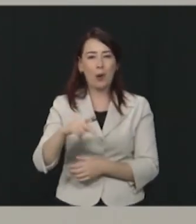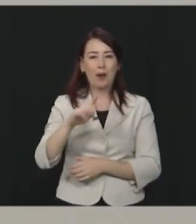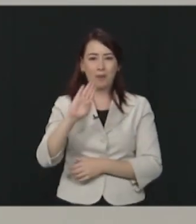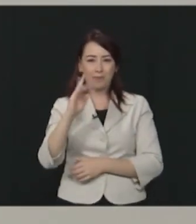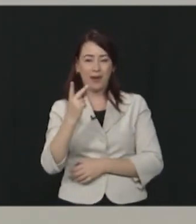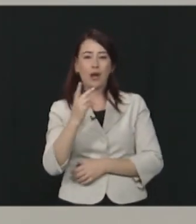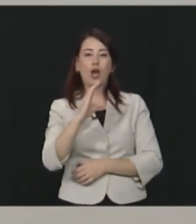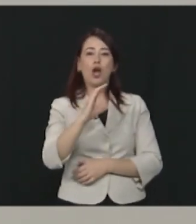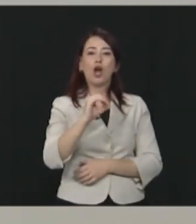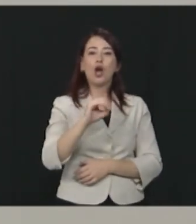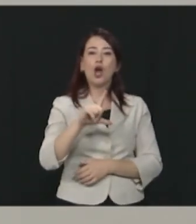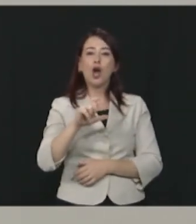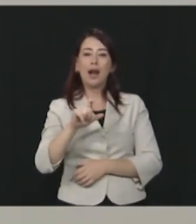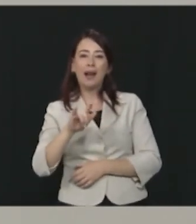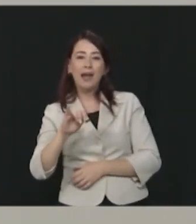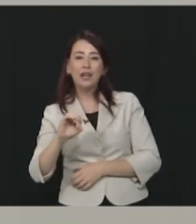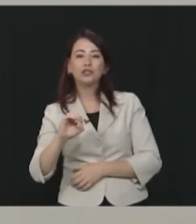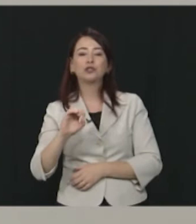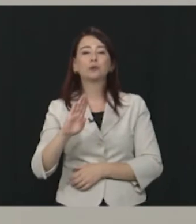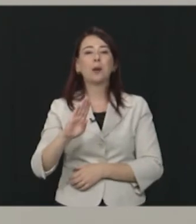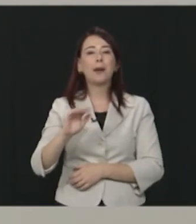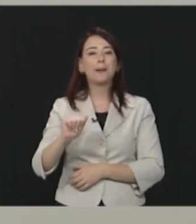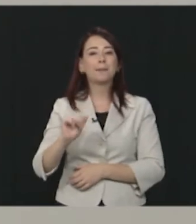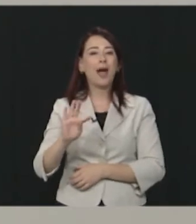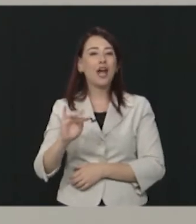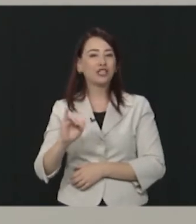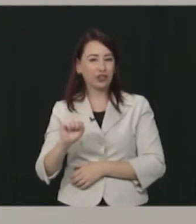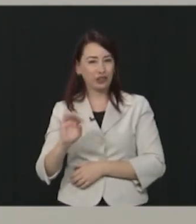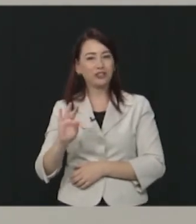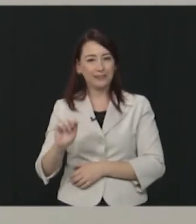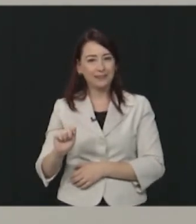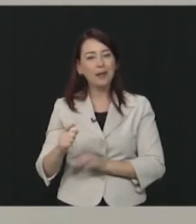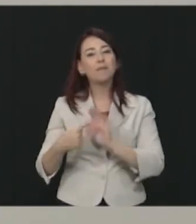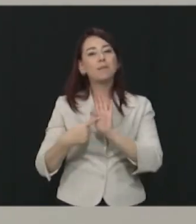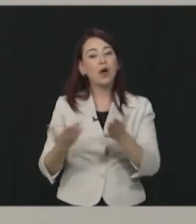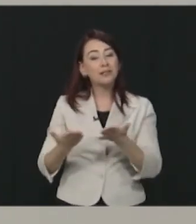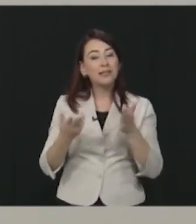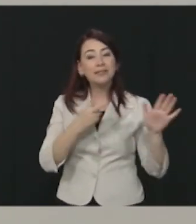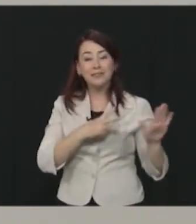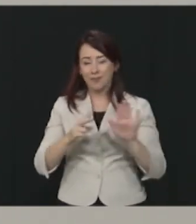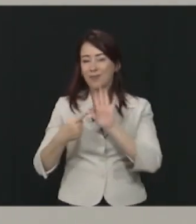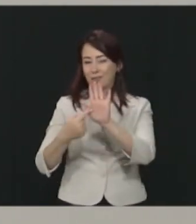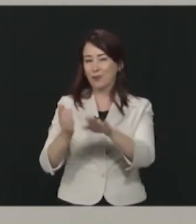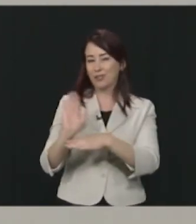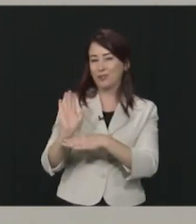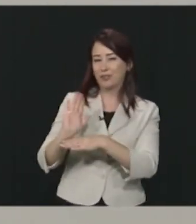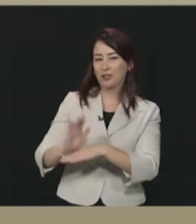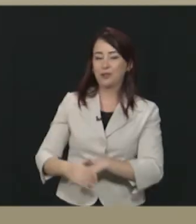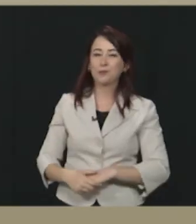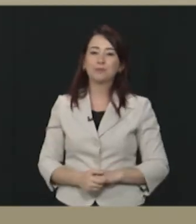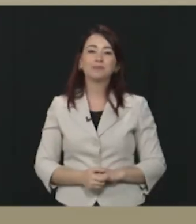na Semana do Cidadão, junto com suas crianças. Olha só.